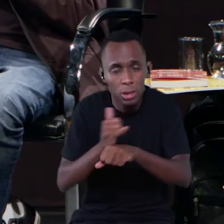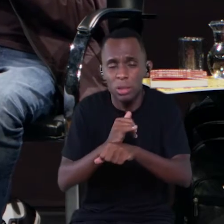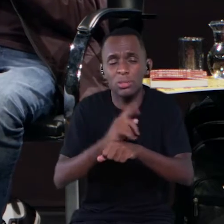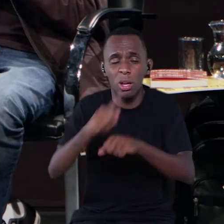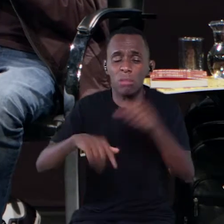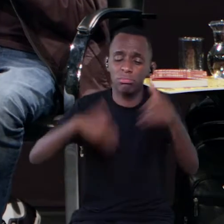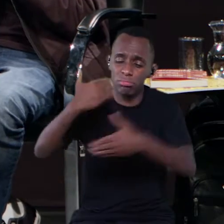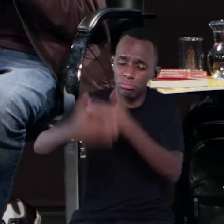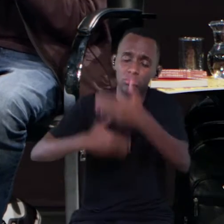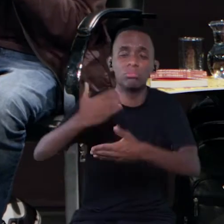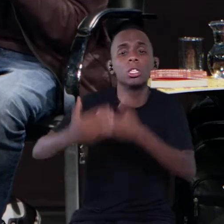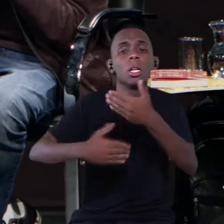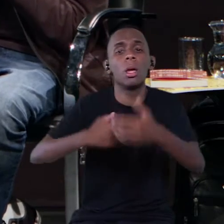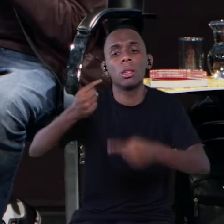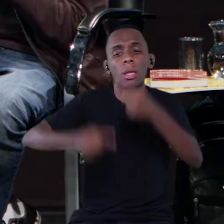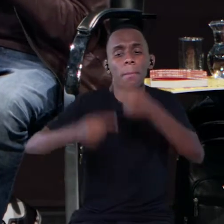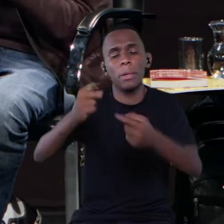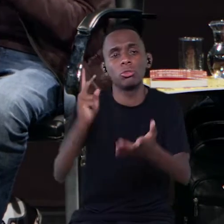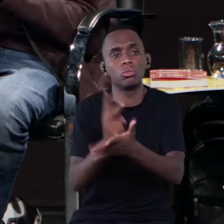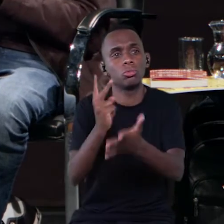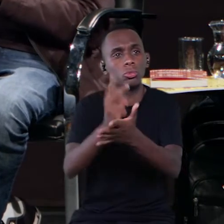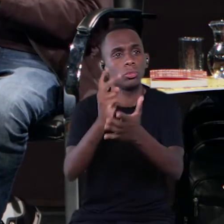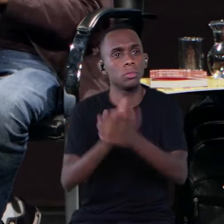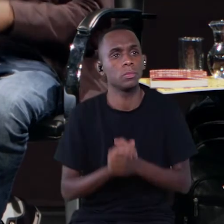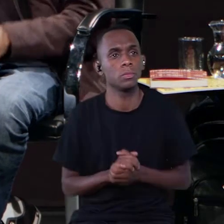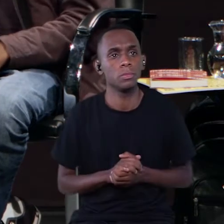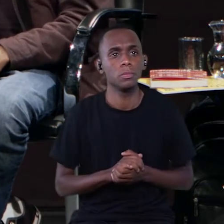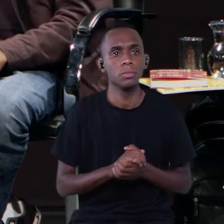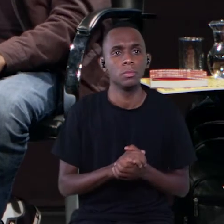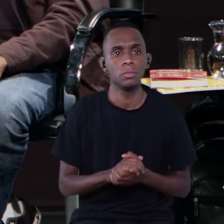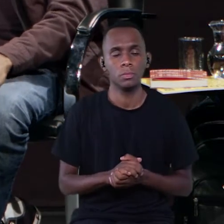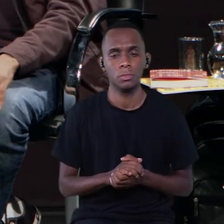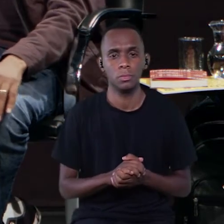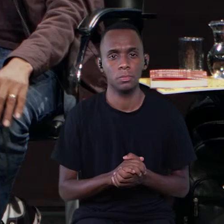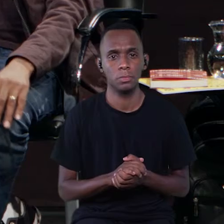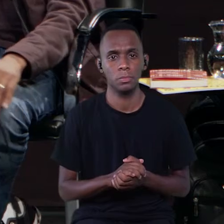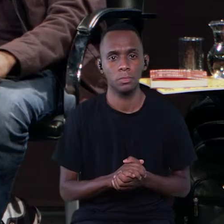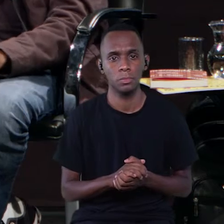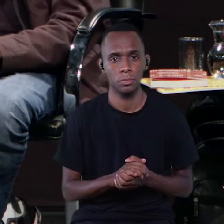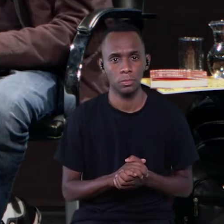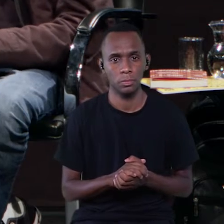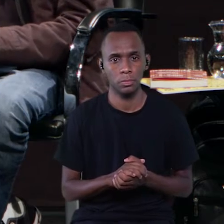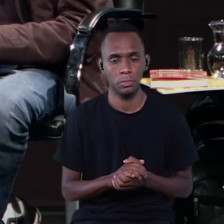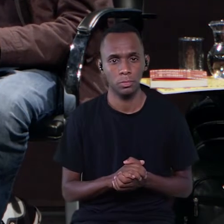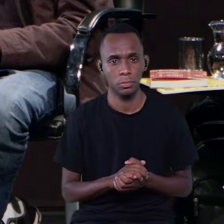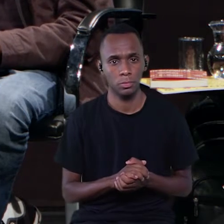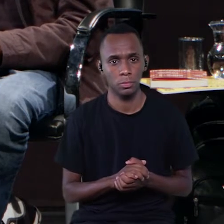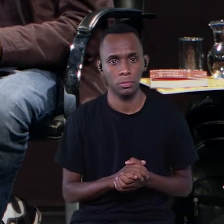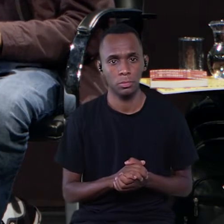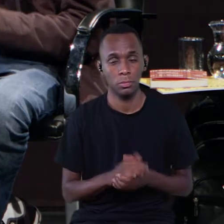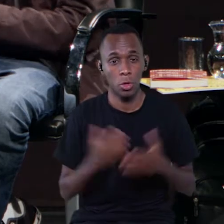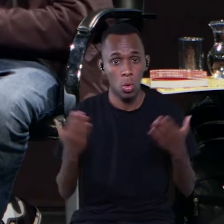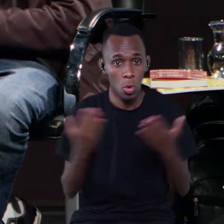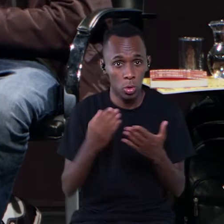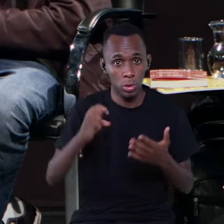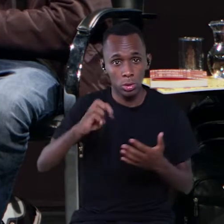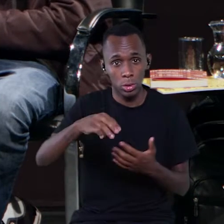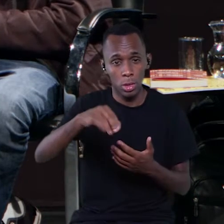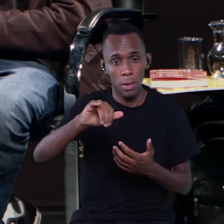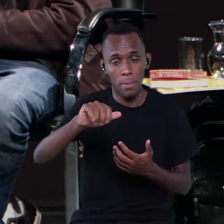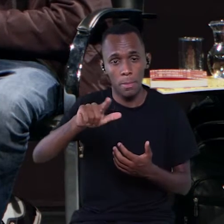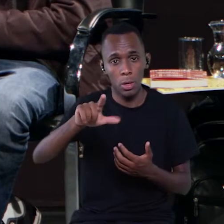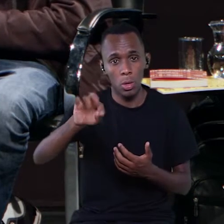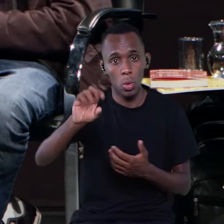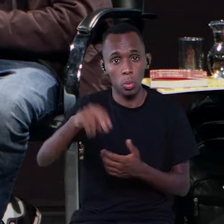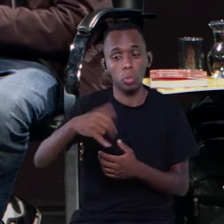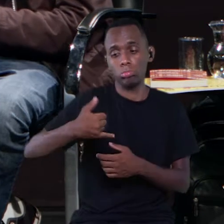para discussão, para debate, coisas assim. Bem, neste momento, hoje, Milton Nascimento completa 80